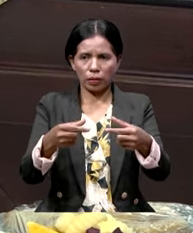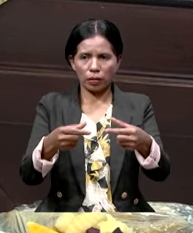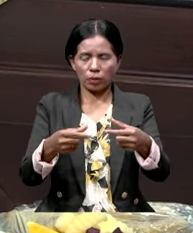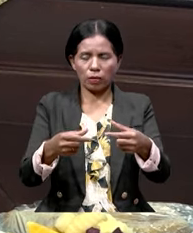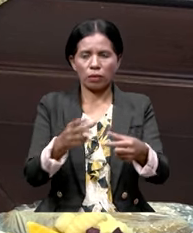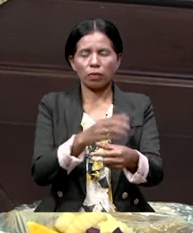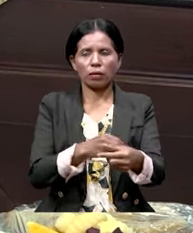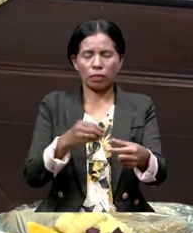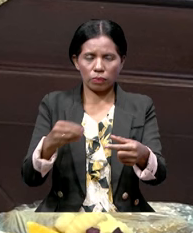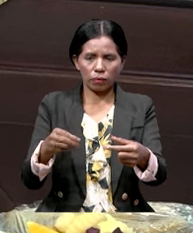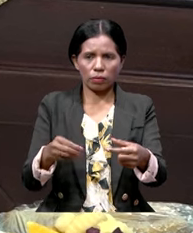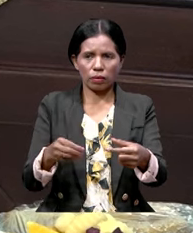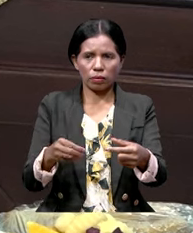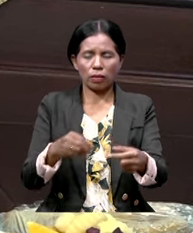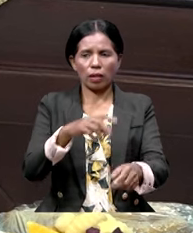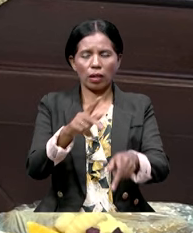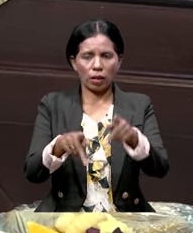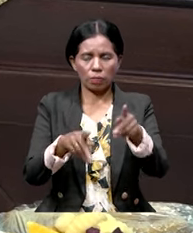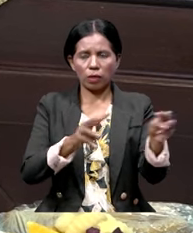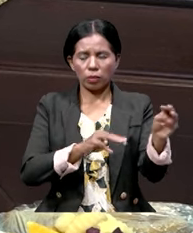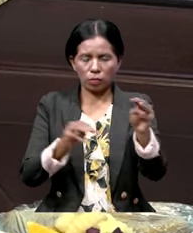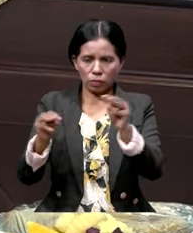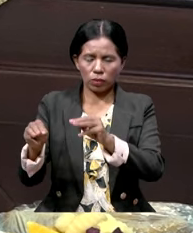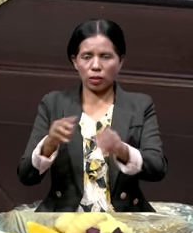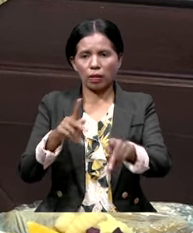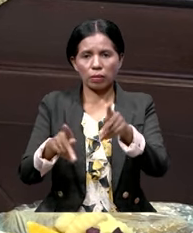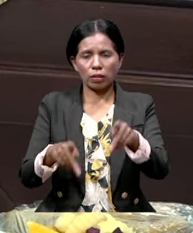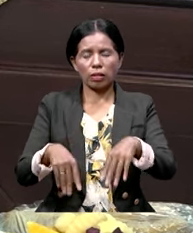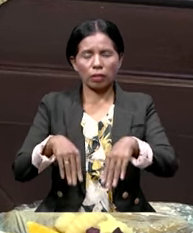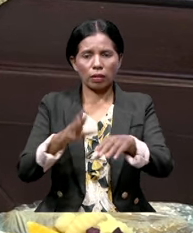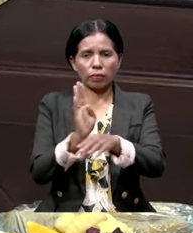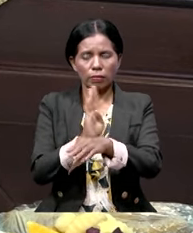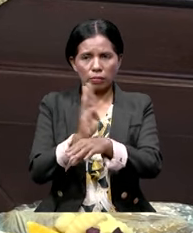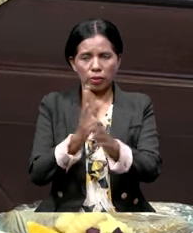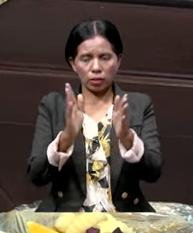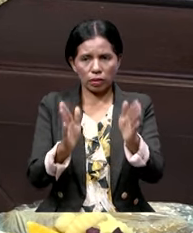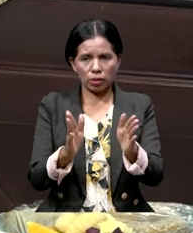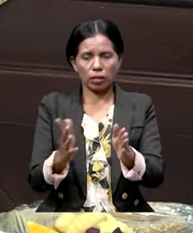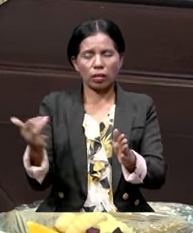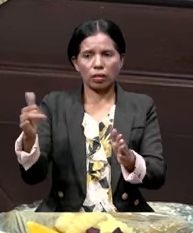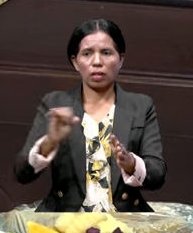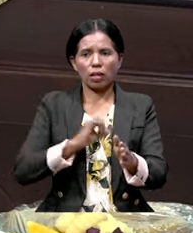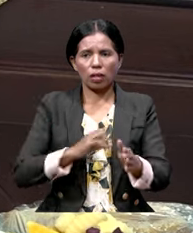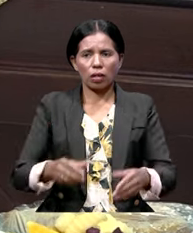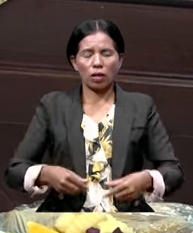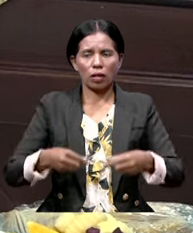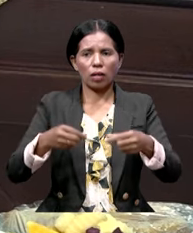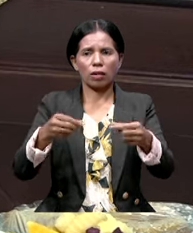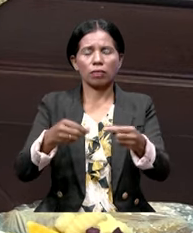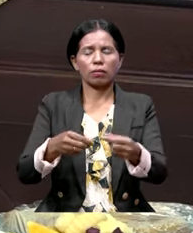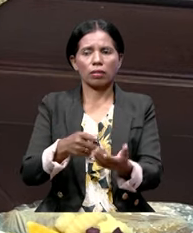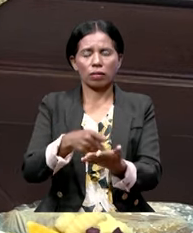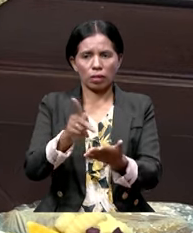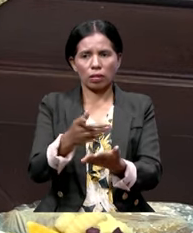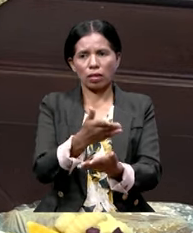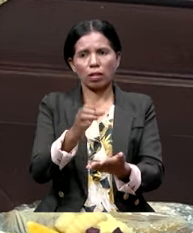quando pula santa vendedores ka maru ser la kum kau fo prega ta multa bai kau